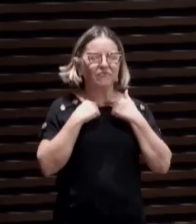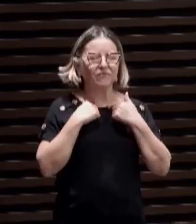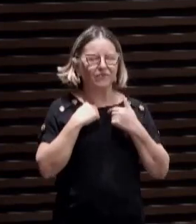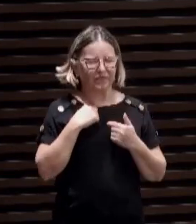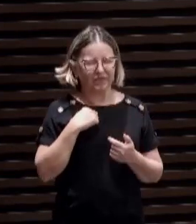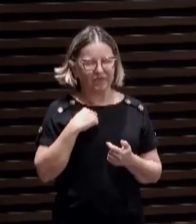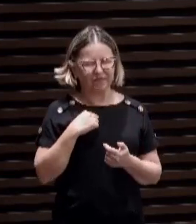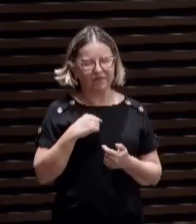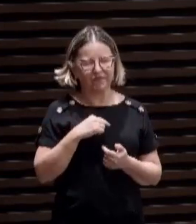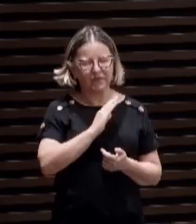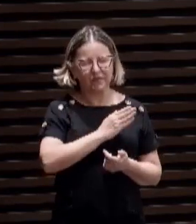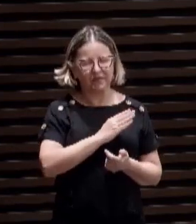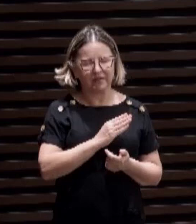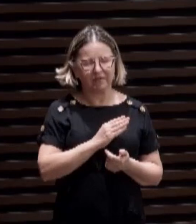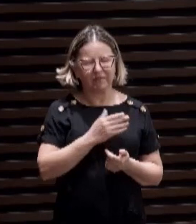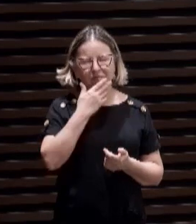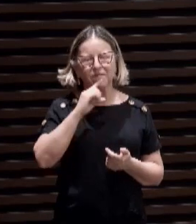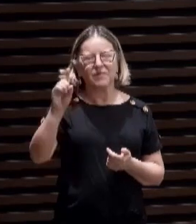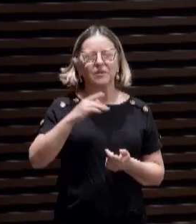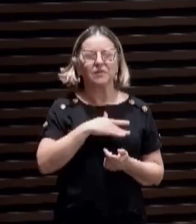Pai, tem misericórdia de nós.